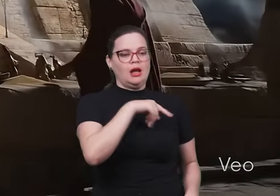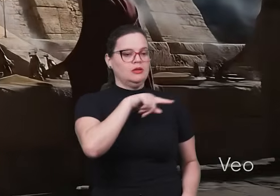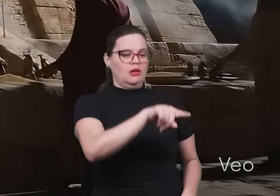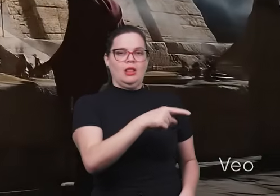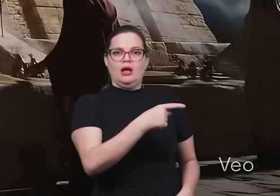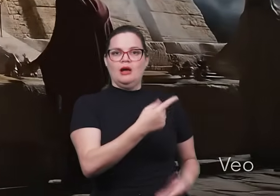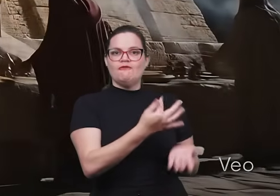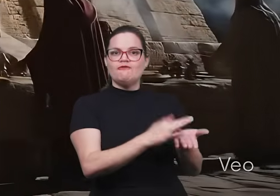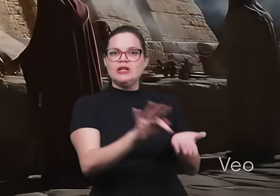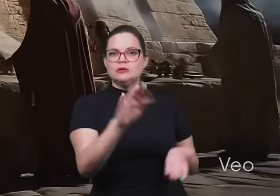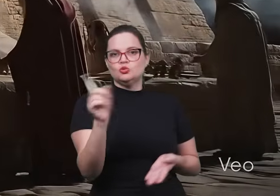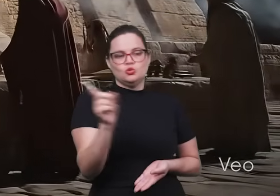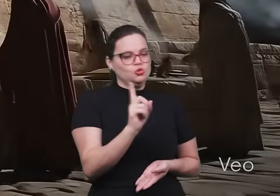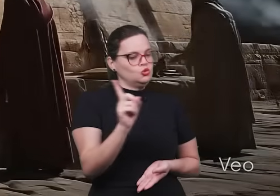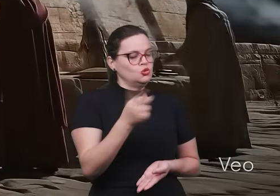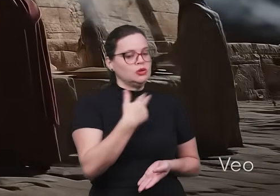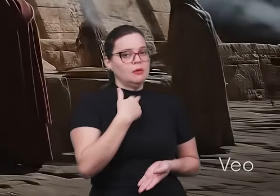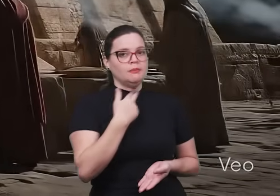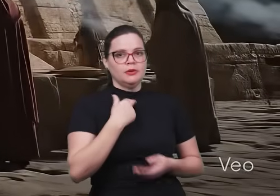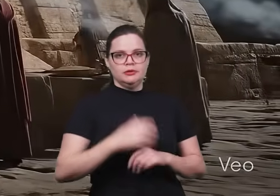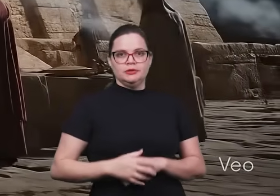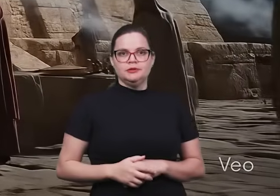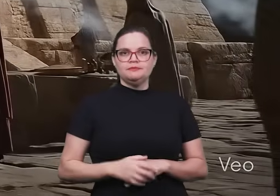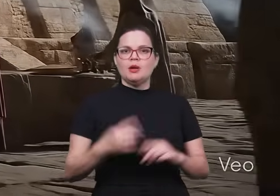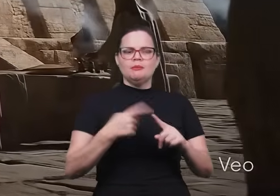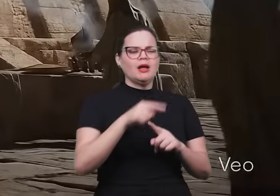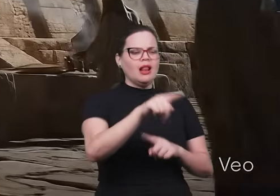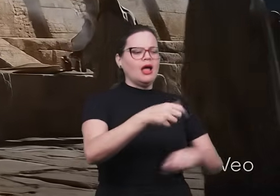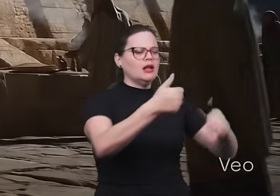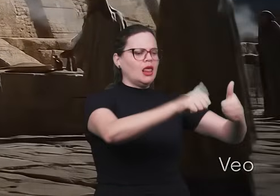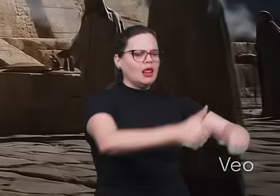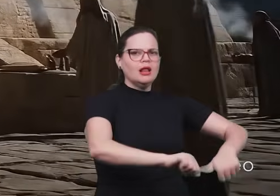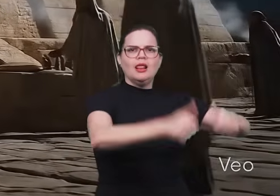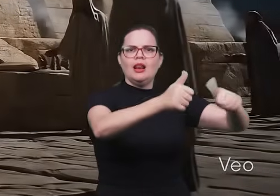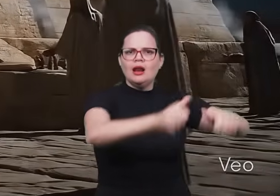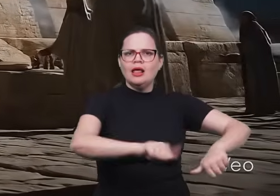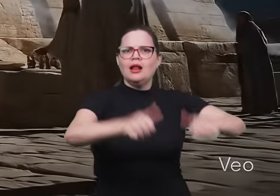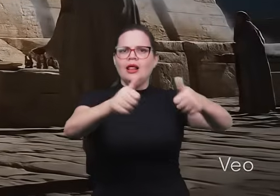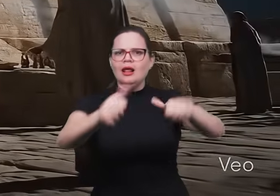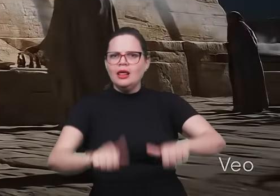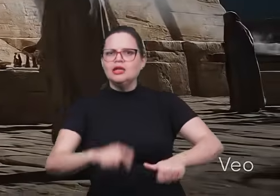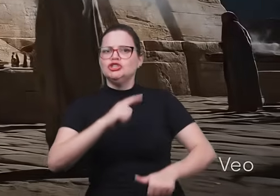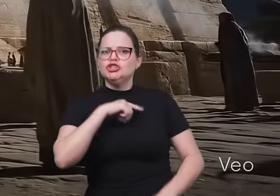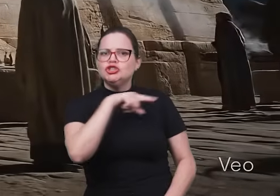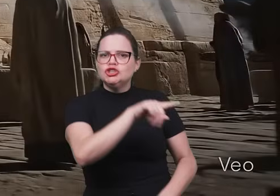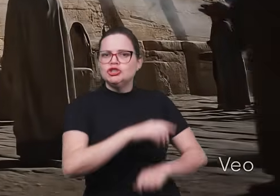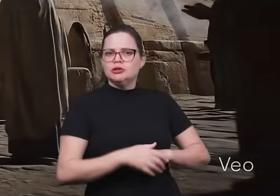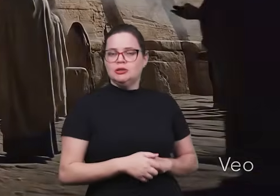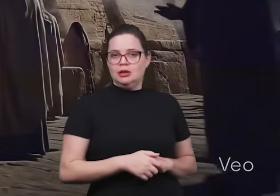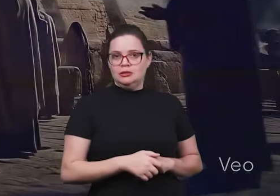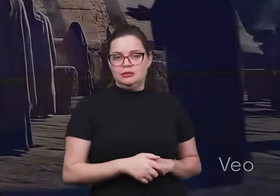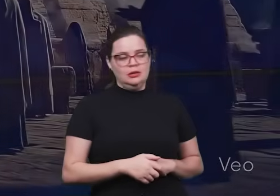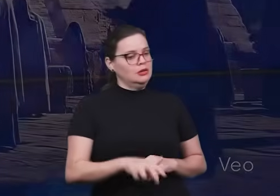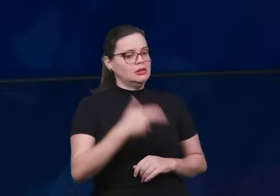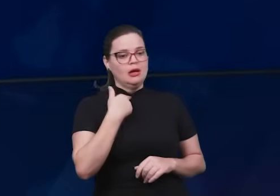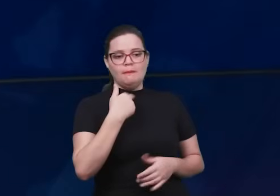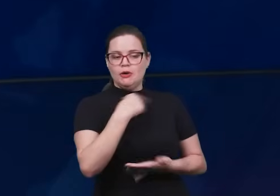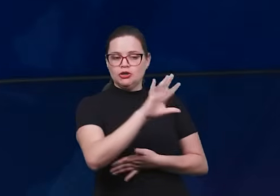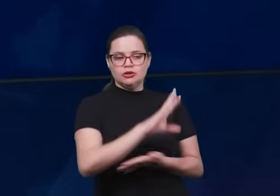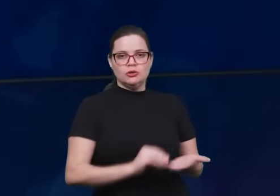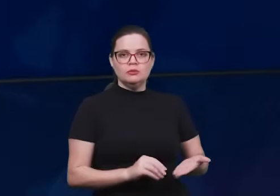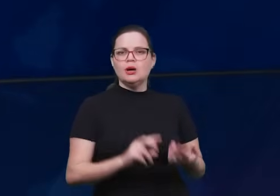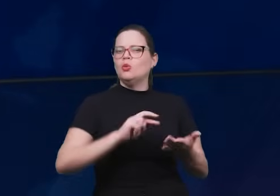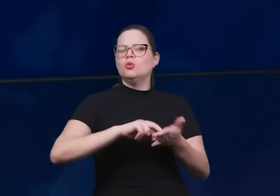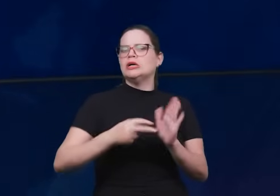Senhor. O que representam esses deuses cananeus para aquele que caminha com Deus?